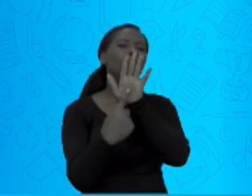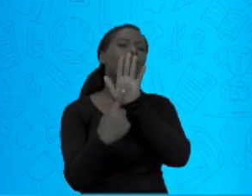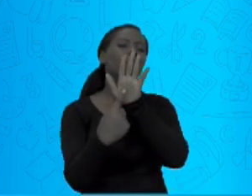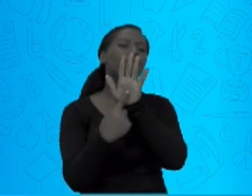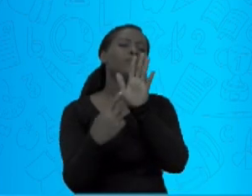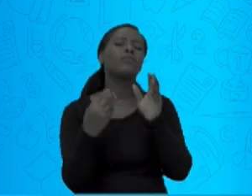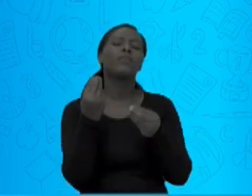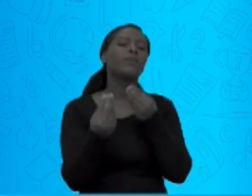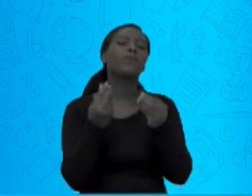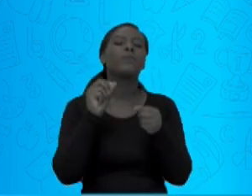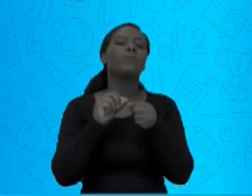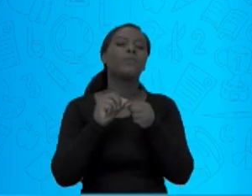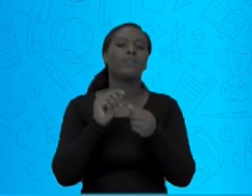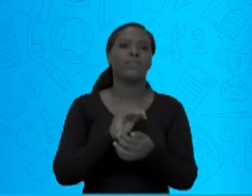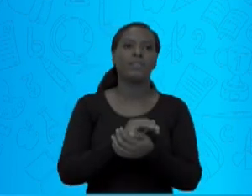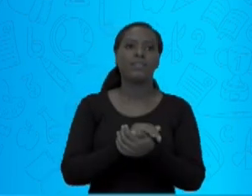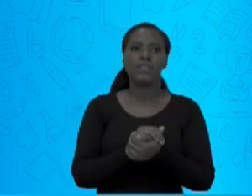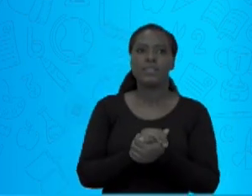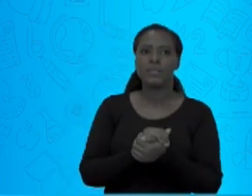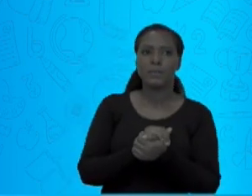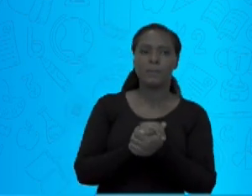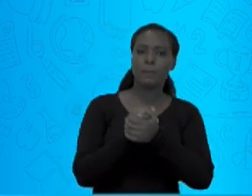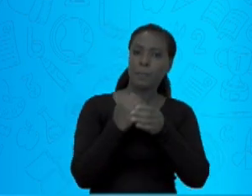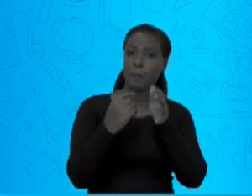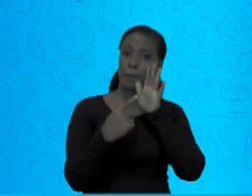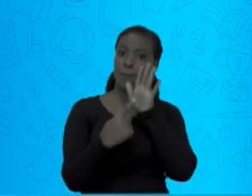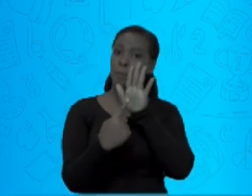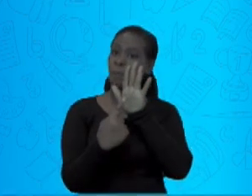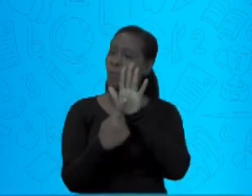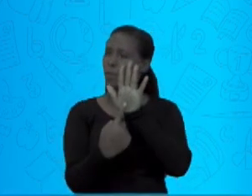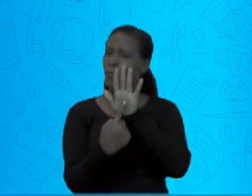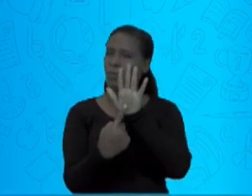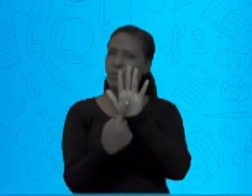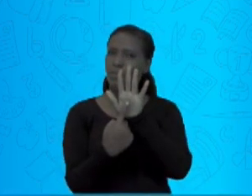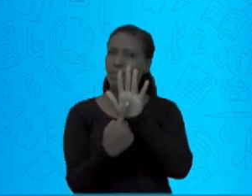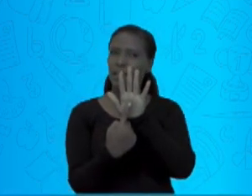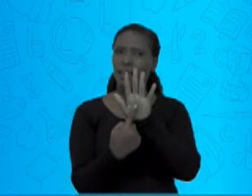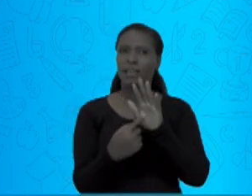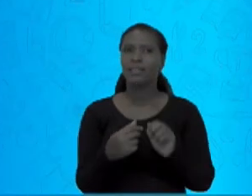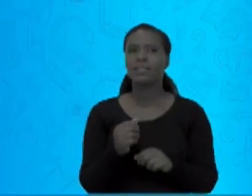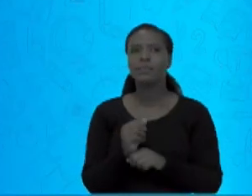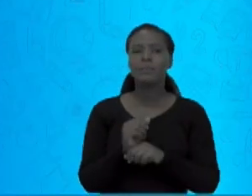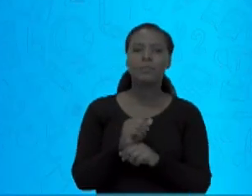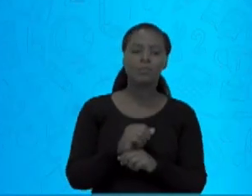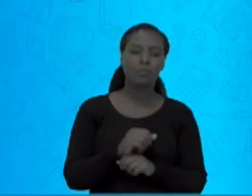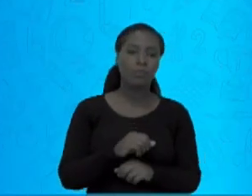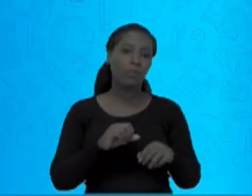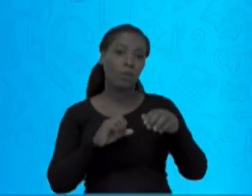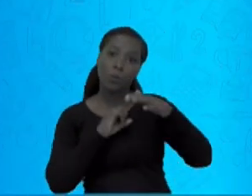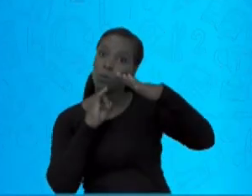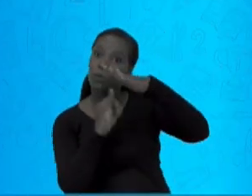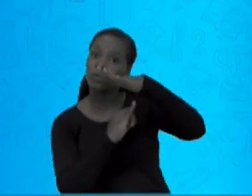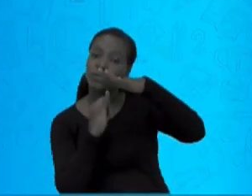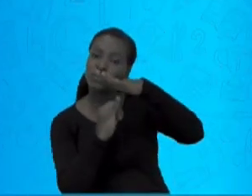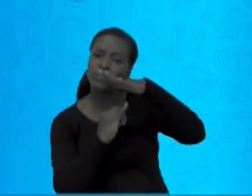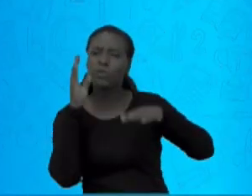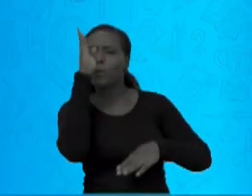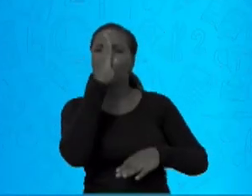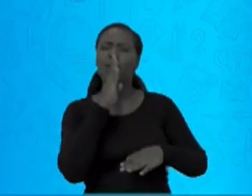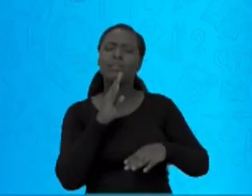que funciona. Então, nós temos aqui, de acordo com o Instituto Brasileiro de Geografia